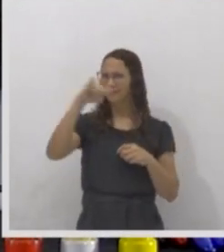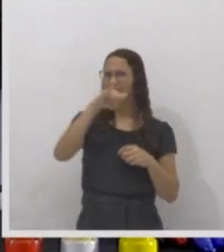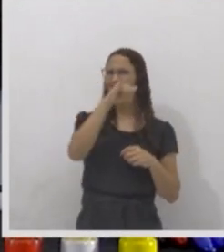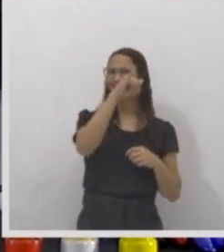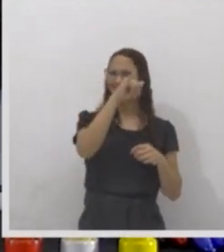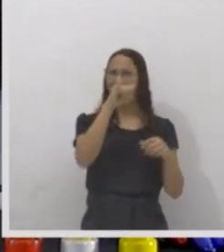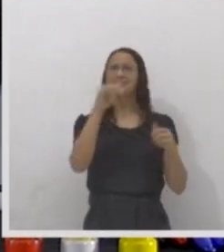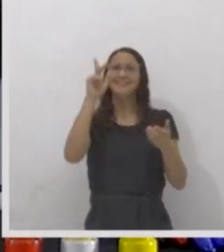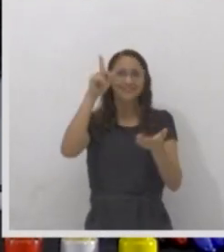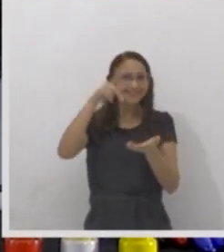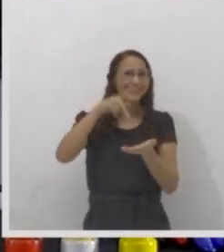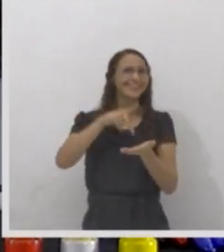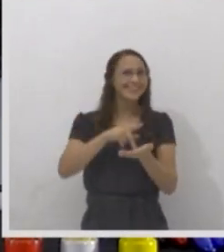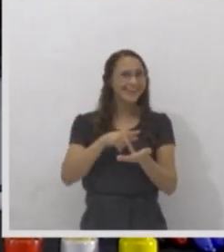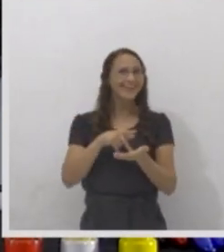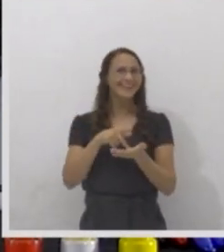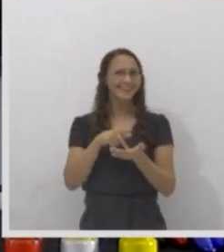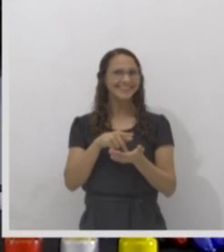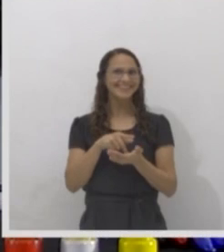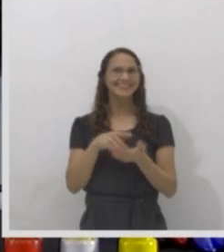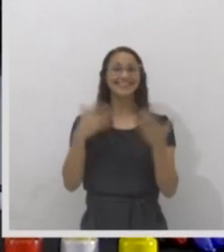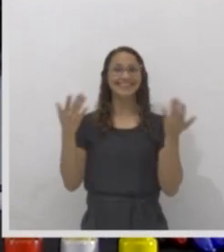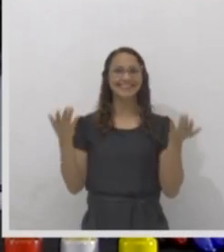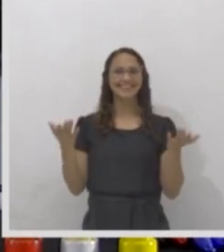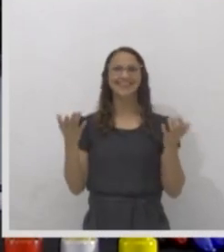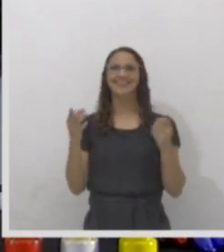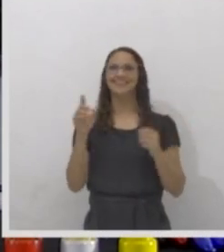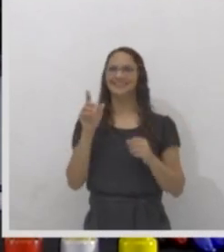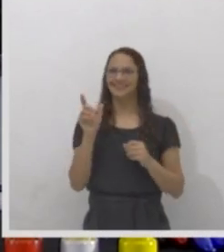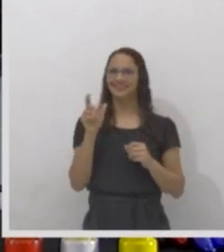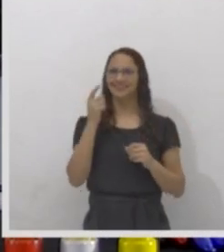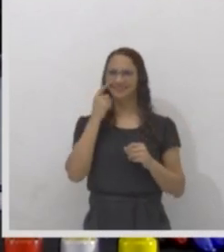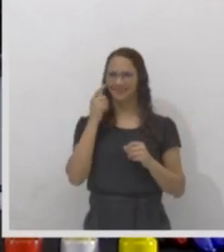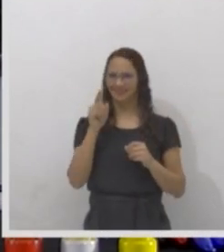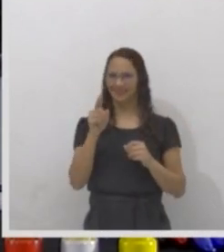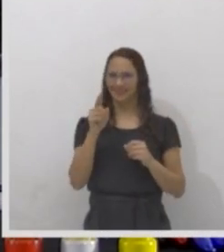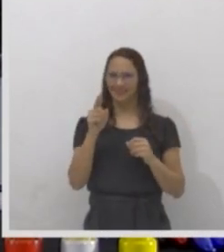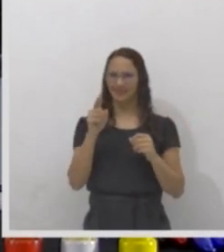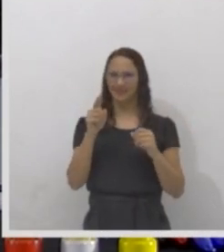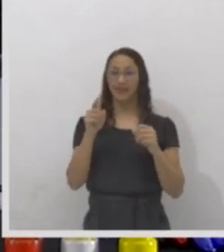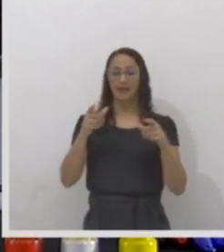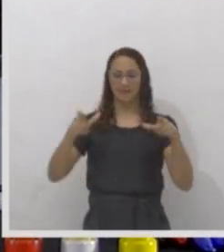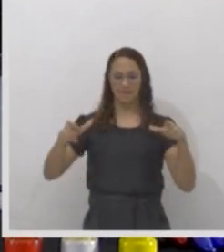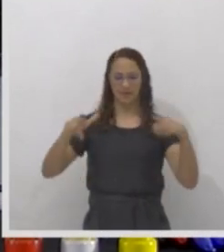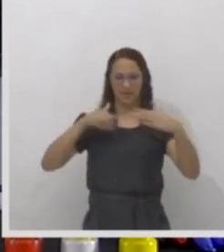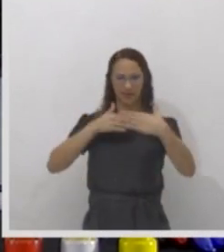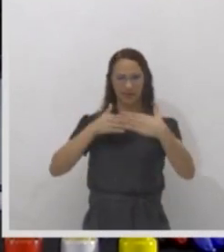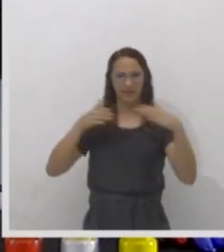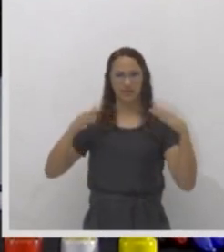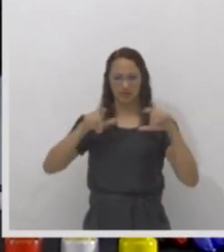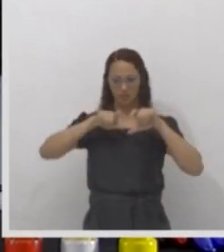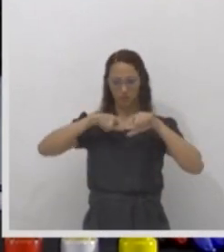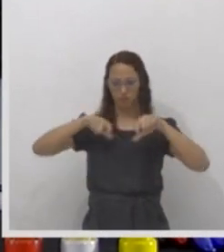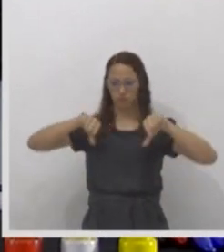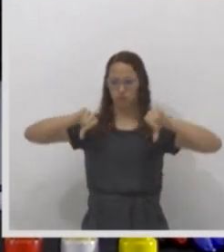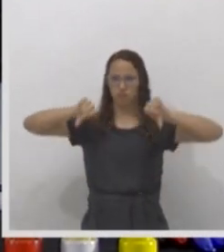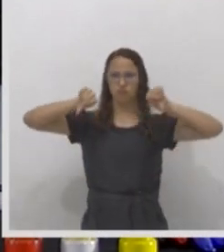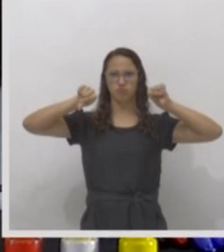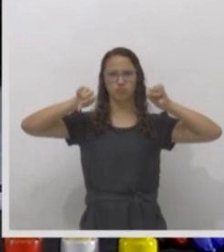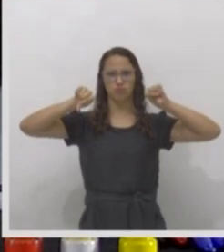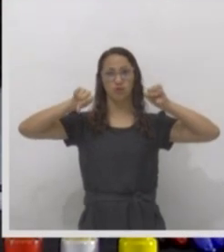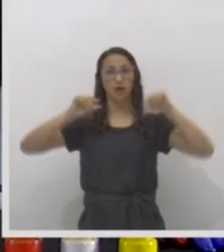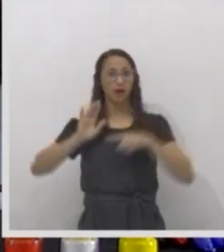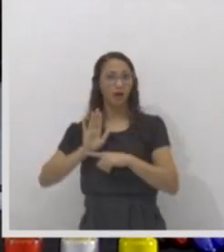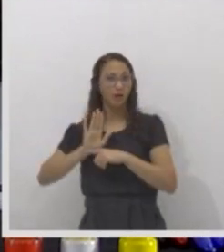lá no início da aula. Por isso que nós deixamos aqui a borda da bandeja. Isso vai ajudar com que o